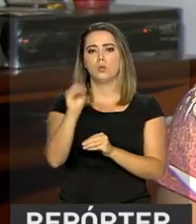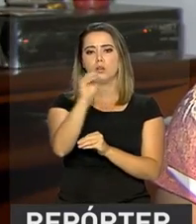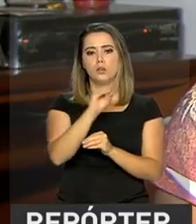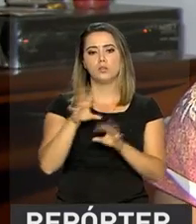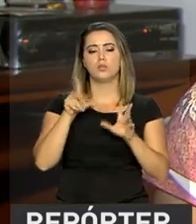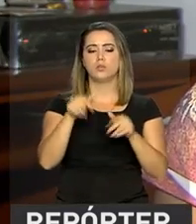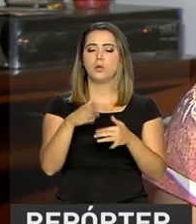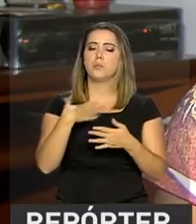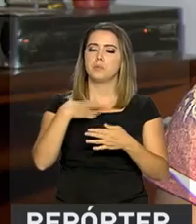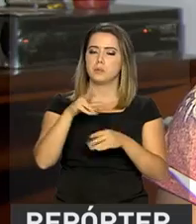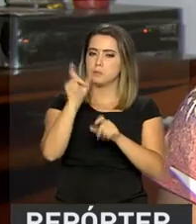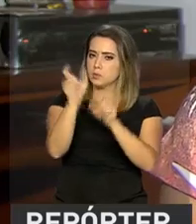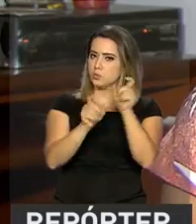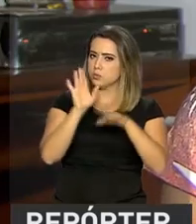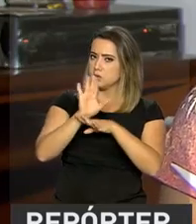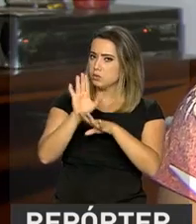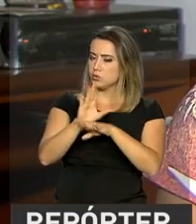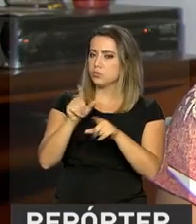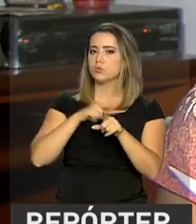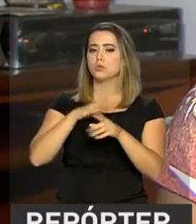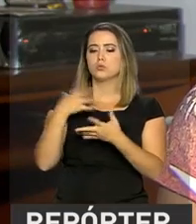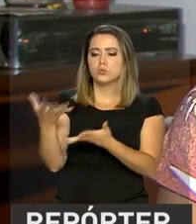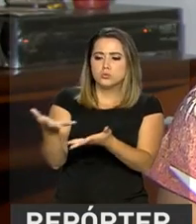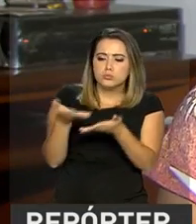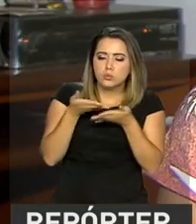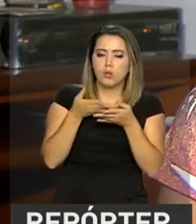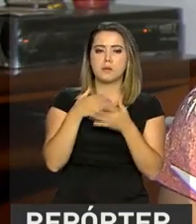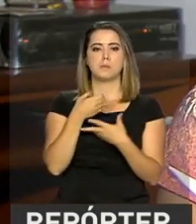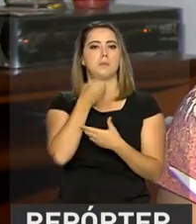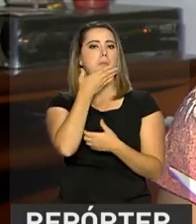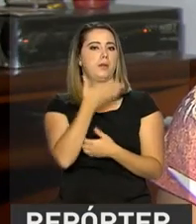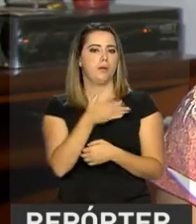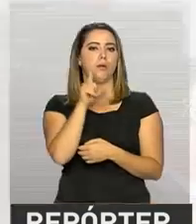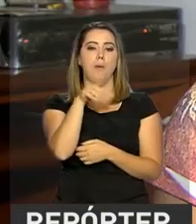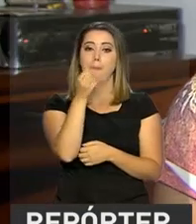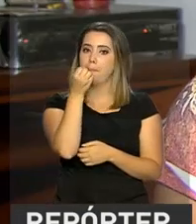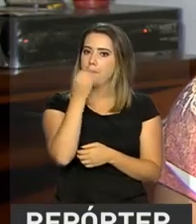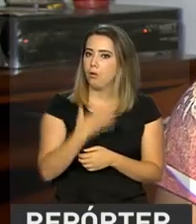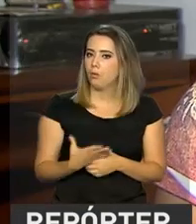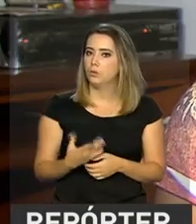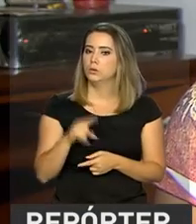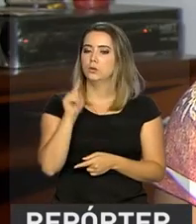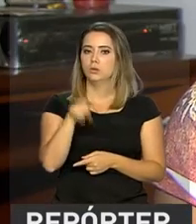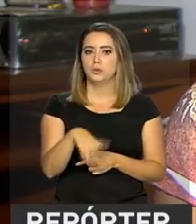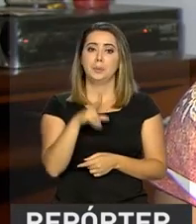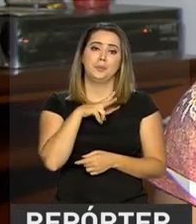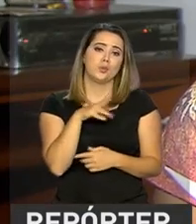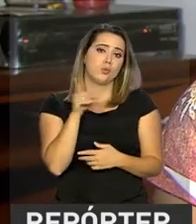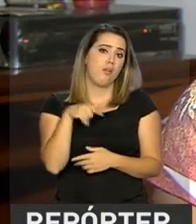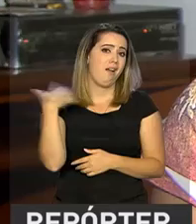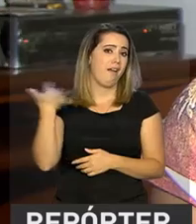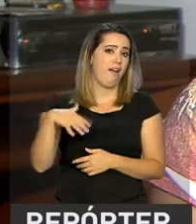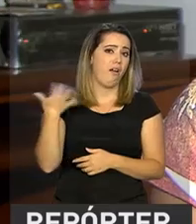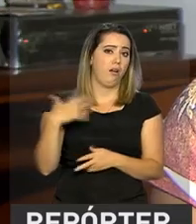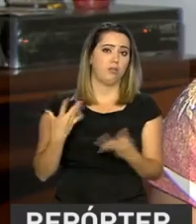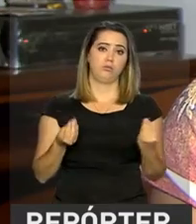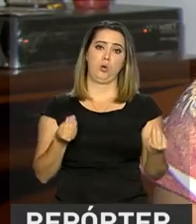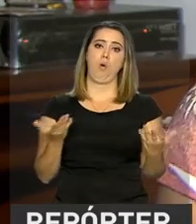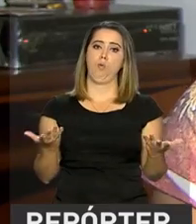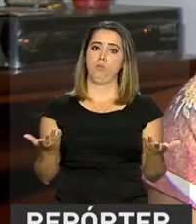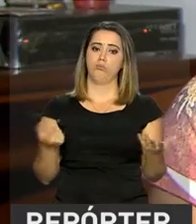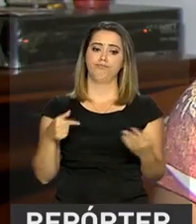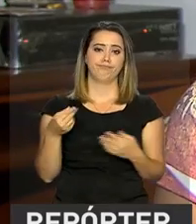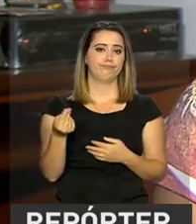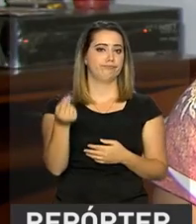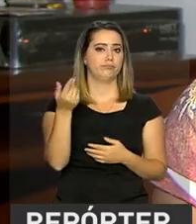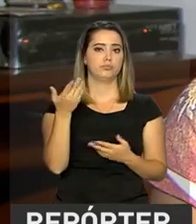mundo muito prestativo, fui bem acolhida, muito bom. O particular é muito caro, né? E aí eu não